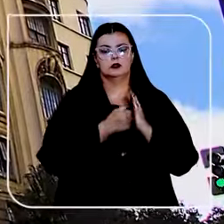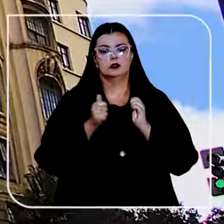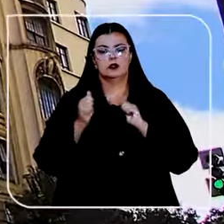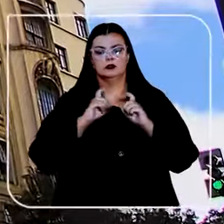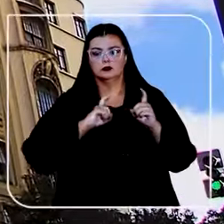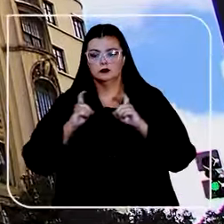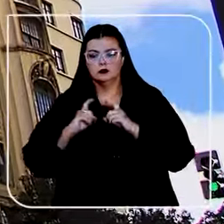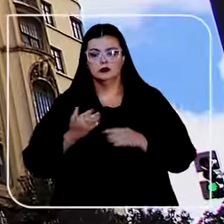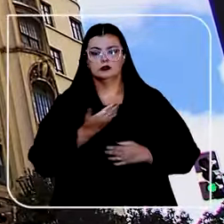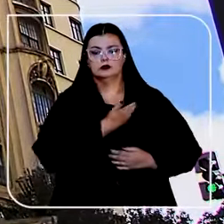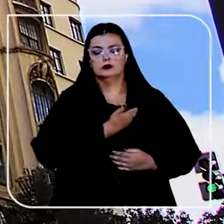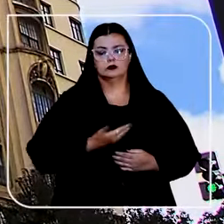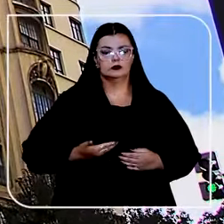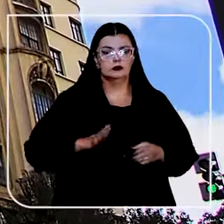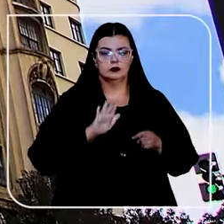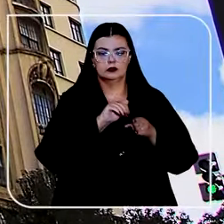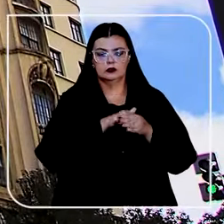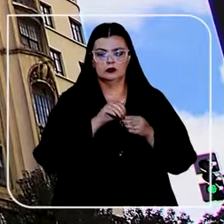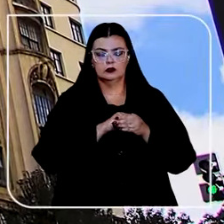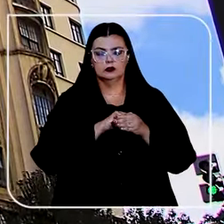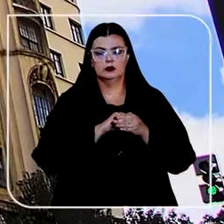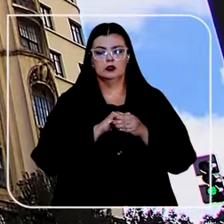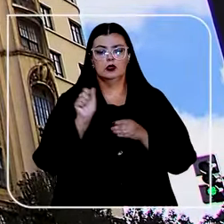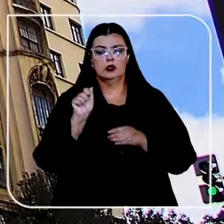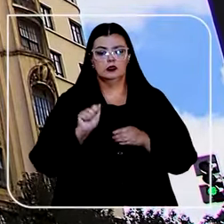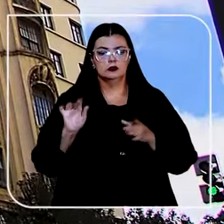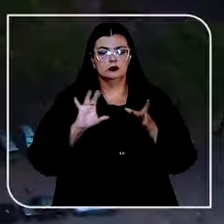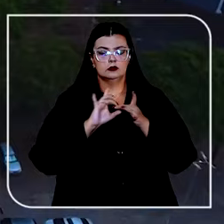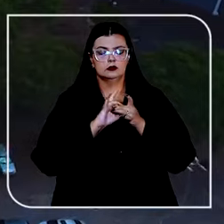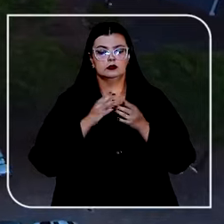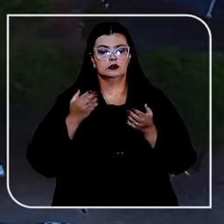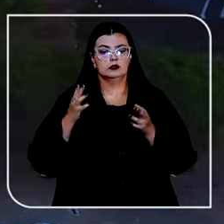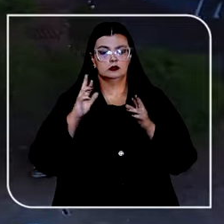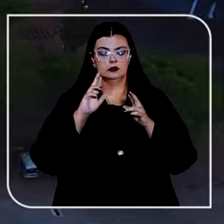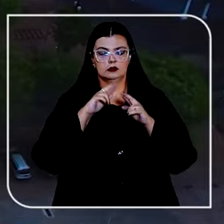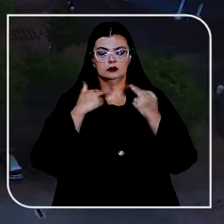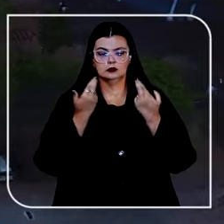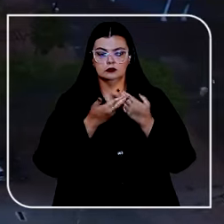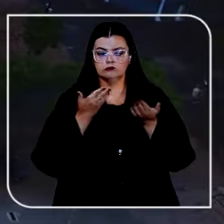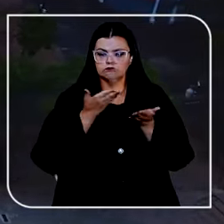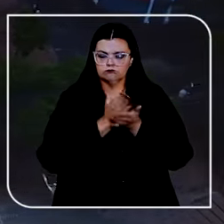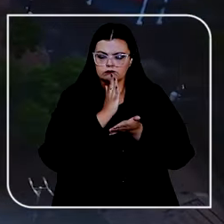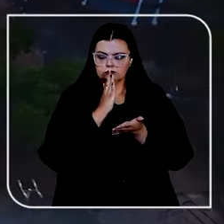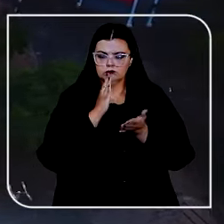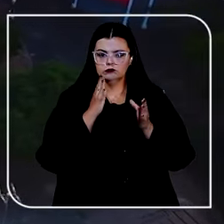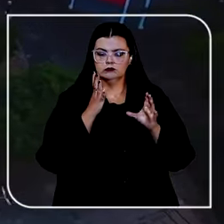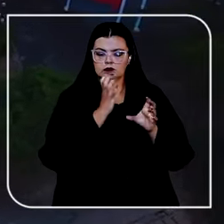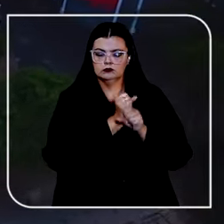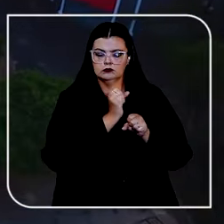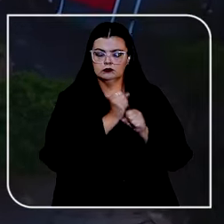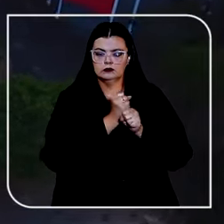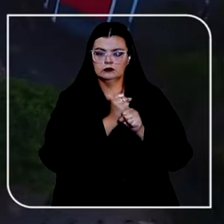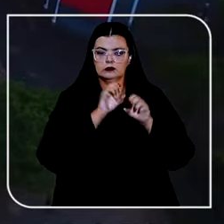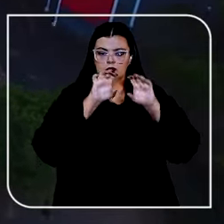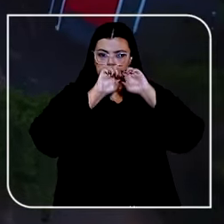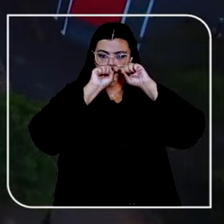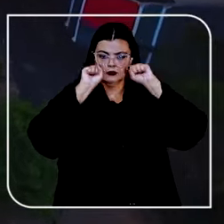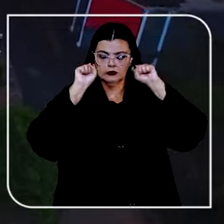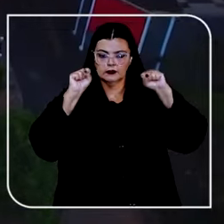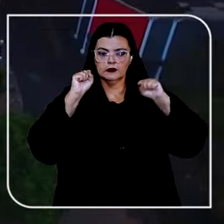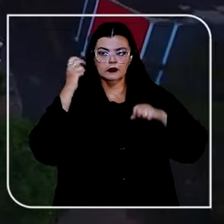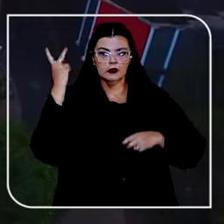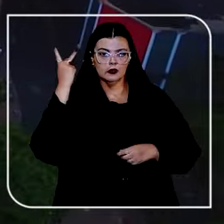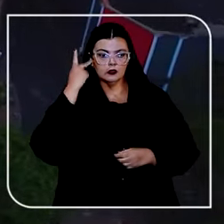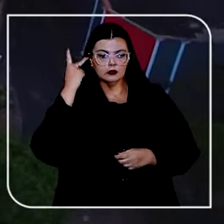administrador votar nas deliberações da assembleia geral a aprovação das suas contas por isso o tribunal